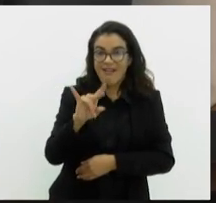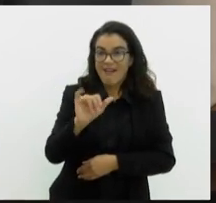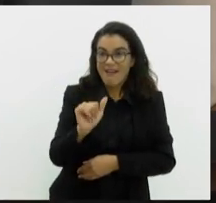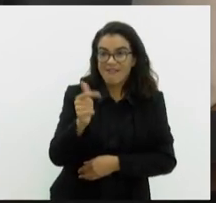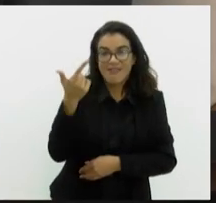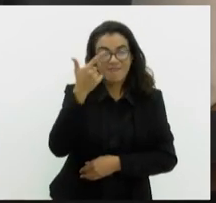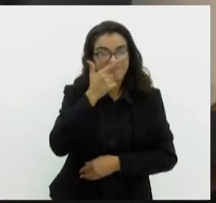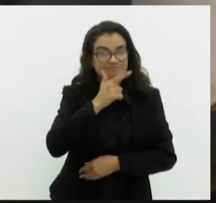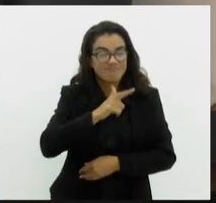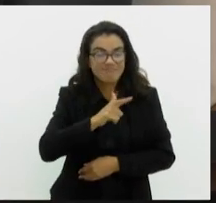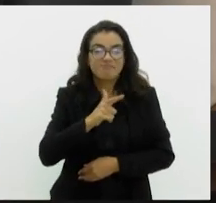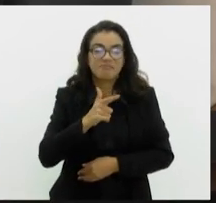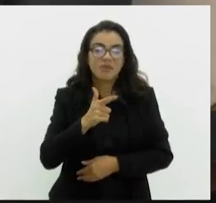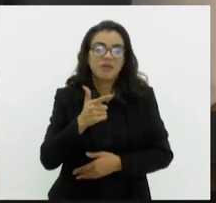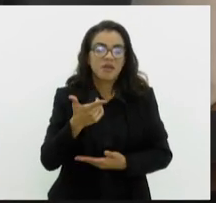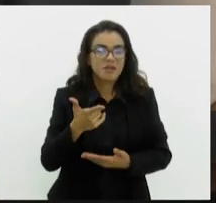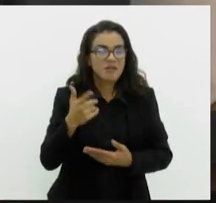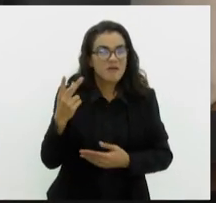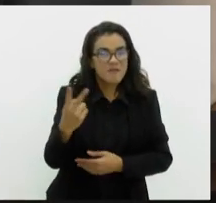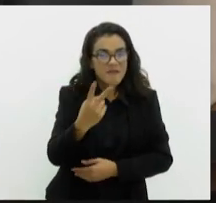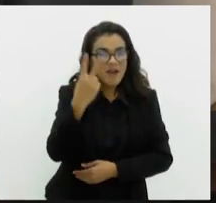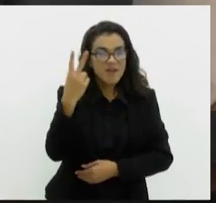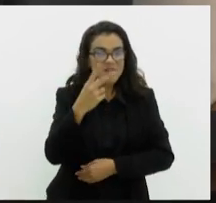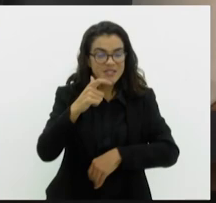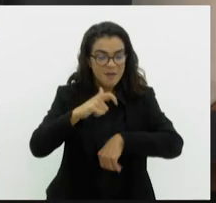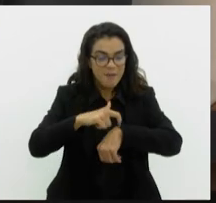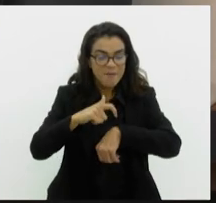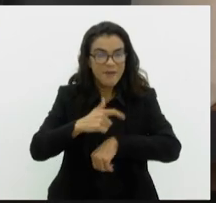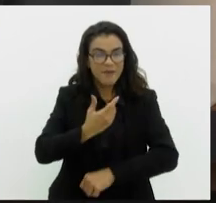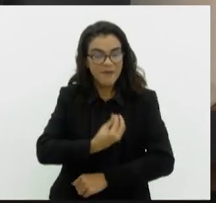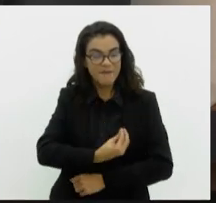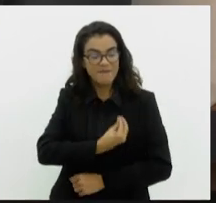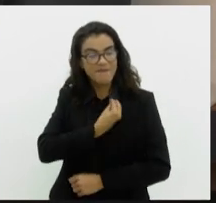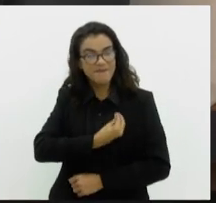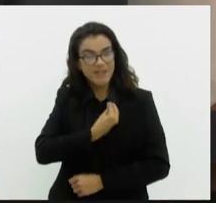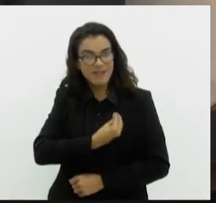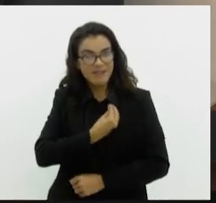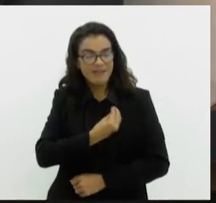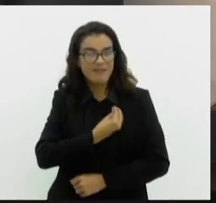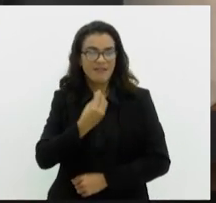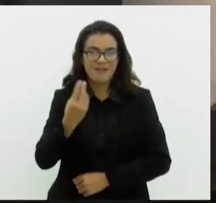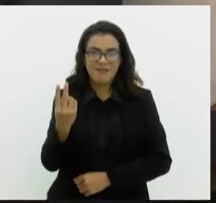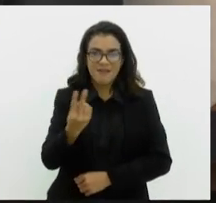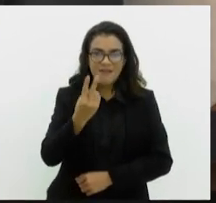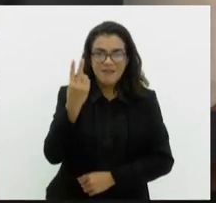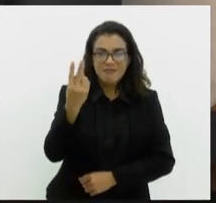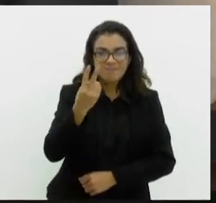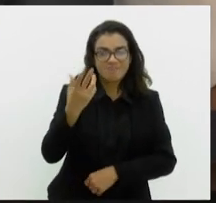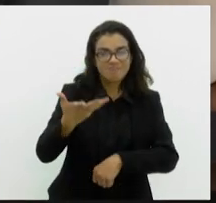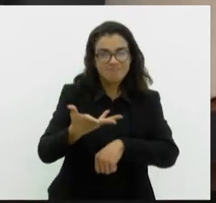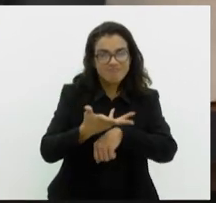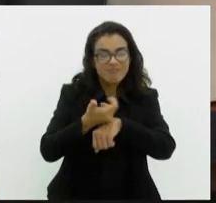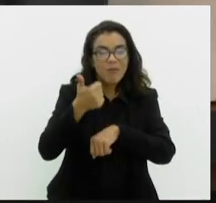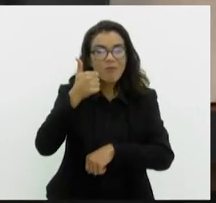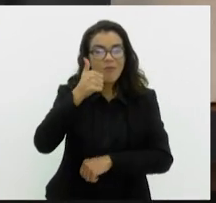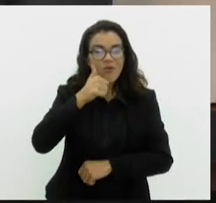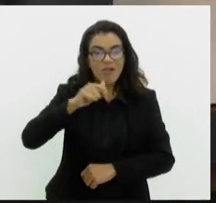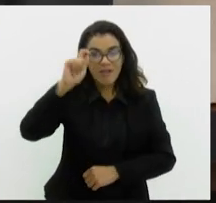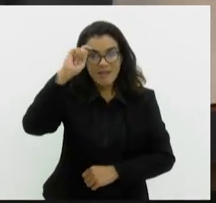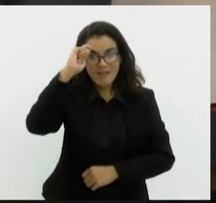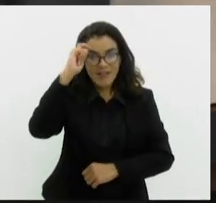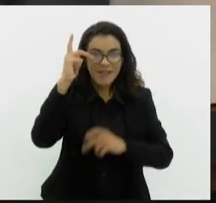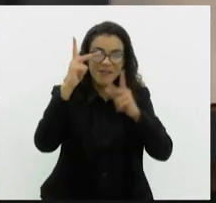muito mais. Então, reconhecer em vida e poder exaltar toda a grandiosidade, a magnitude de uma mulher negra como